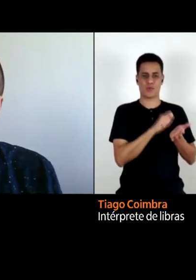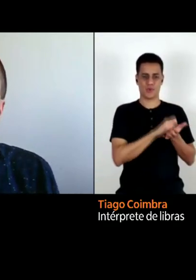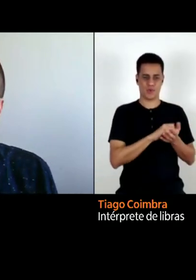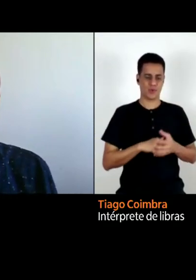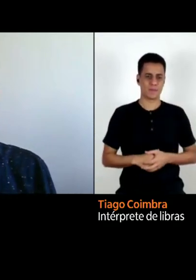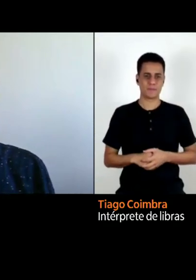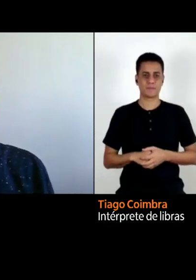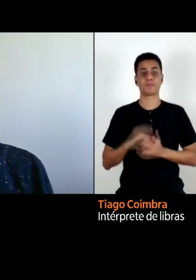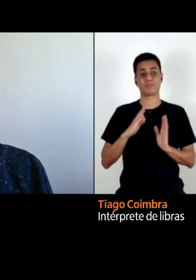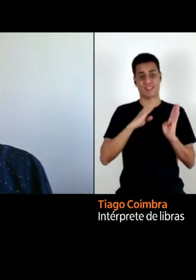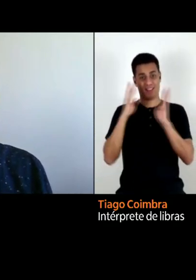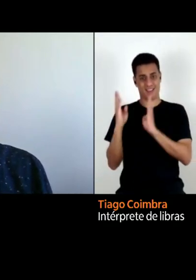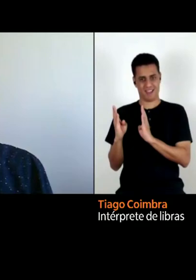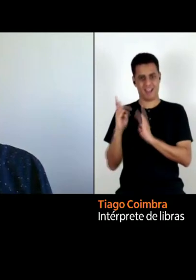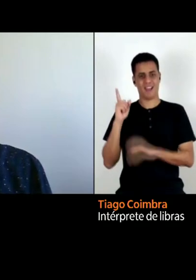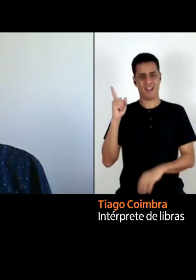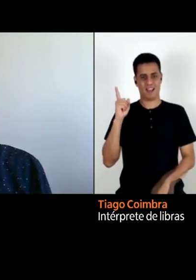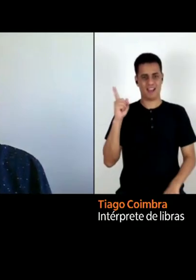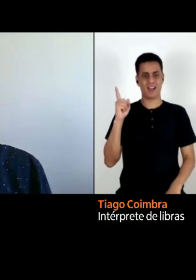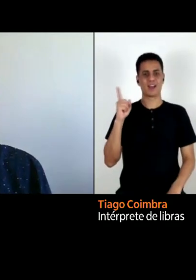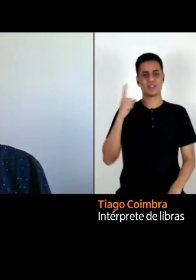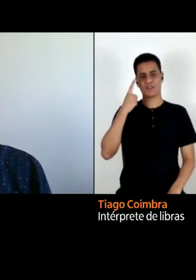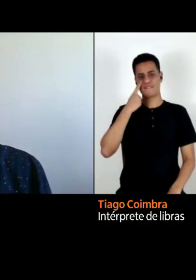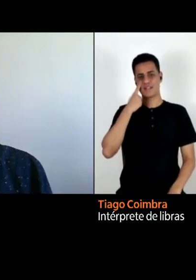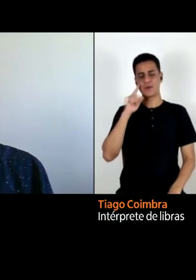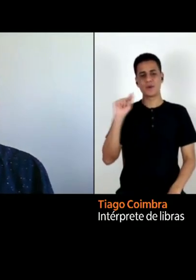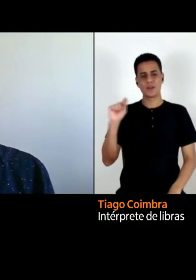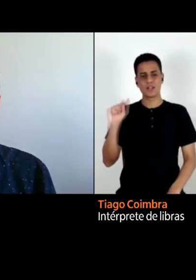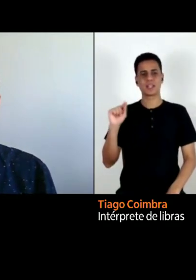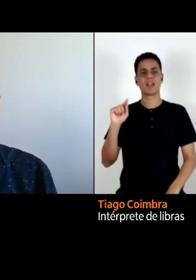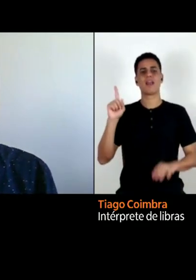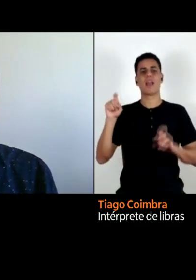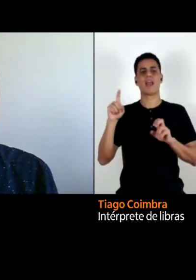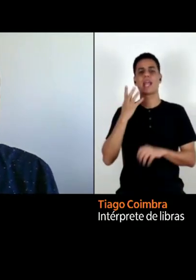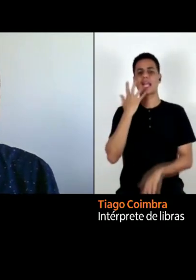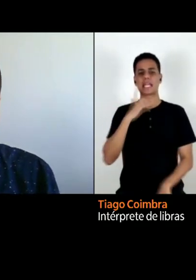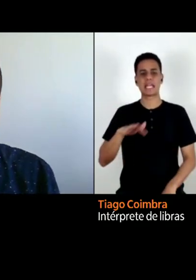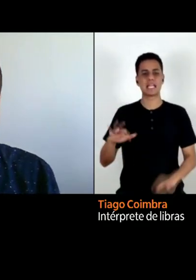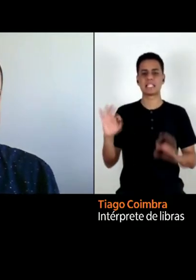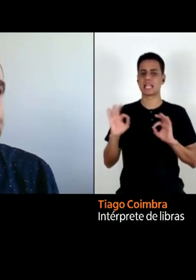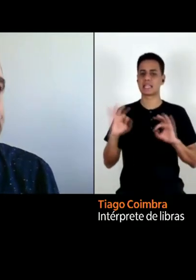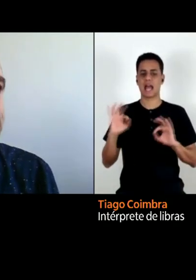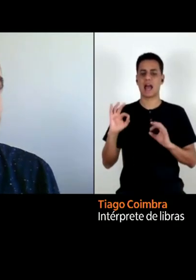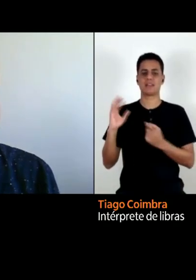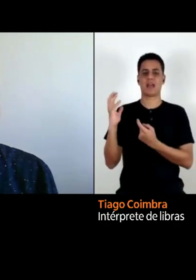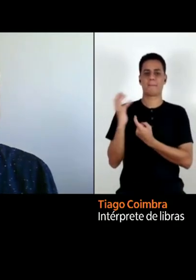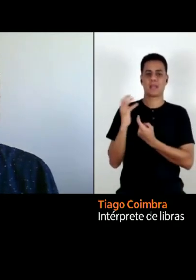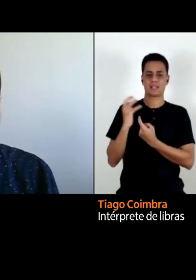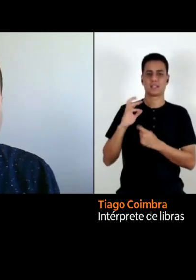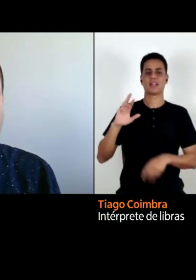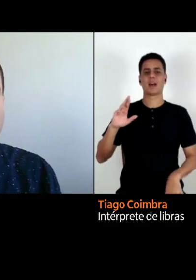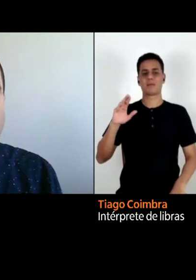Ernst, Crianças Não Ameaçadas por um Rouxinol, de 1924.